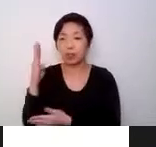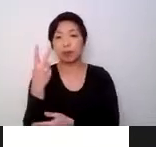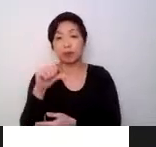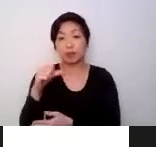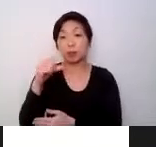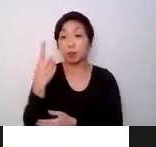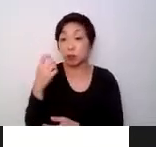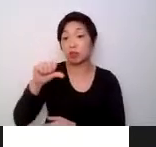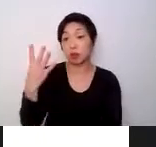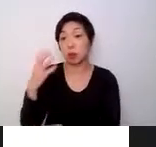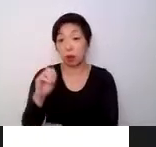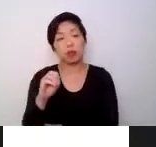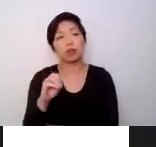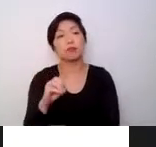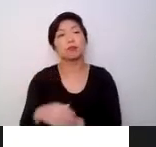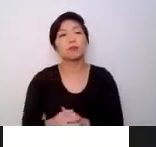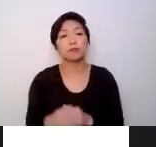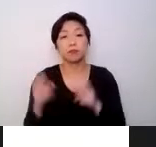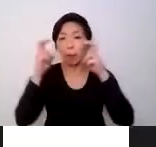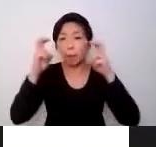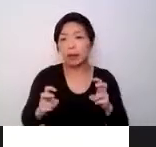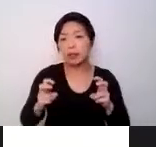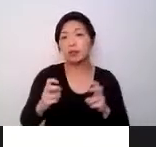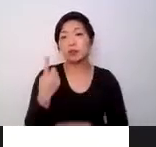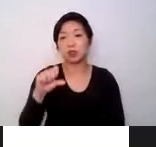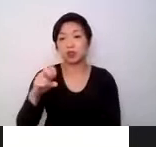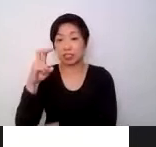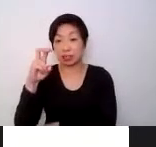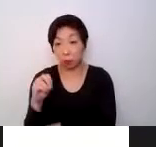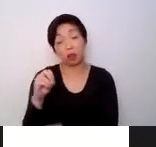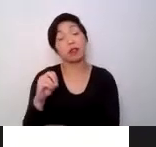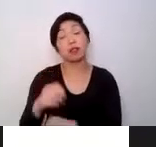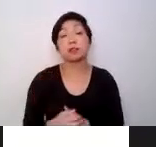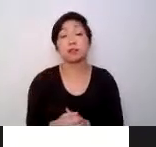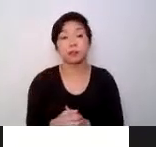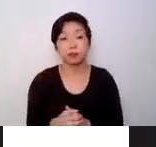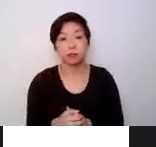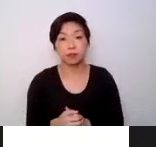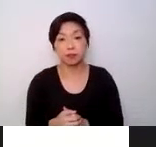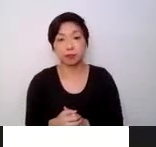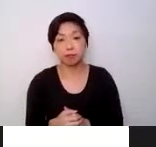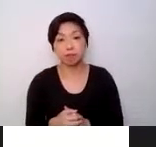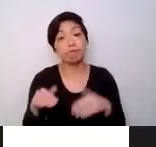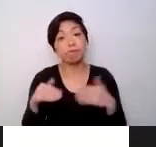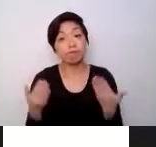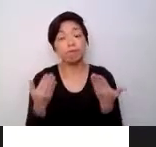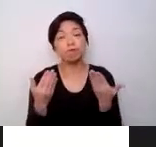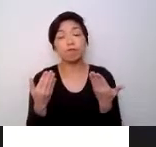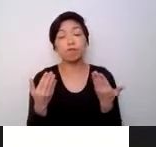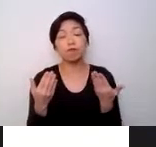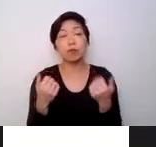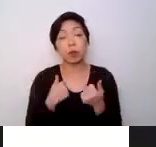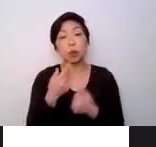vem aí na década de 50 com esse edifício do Maspin e o que eu quero deixar para vocês é isso